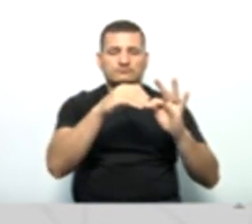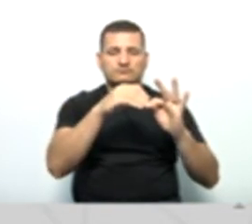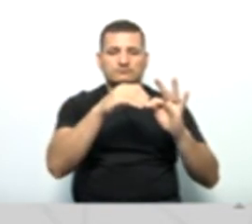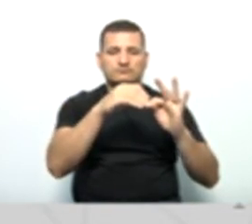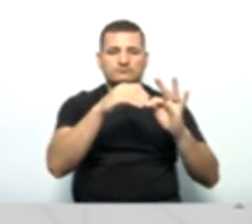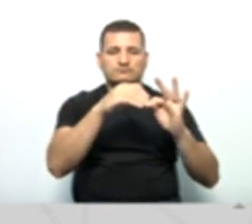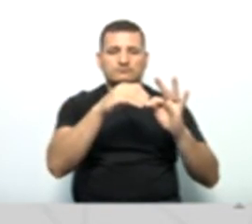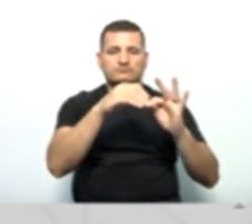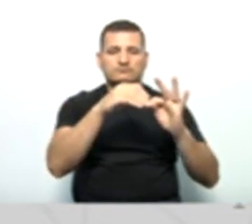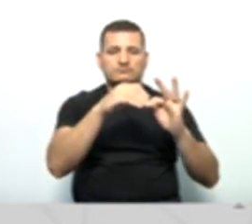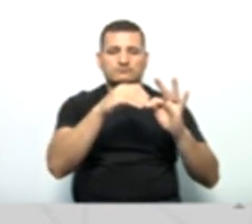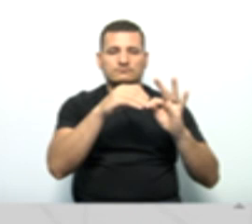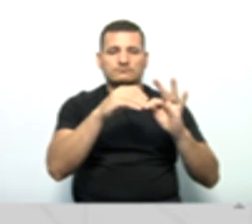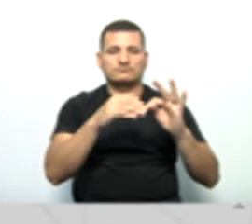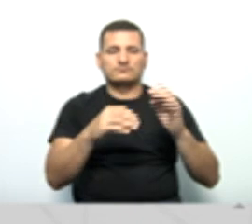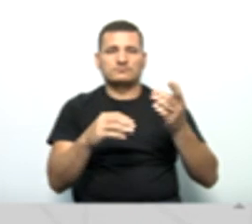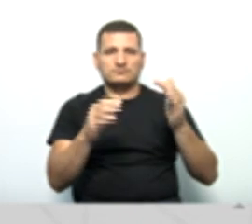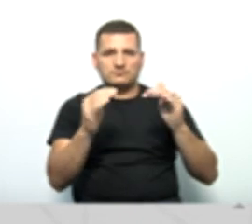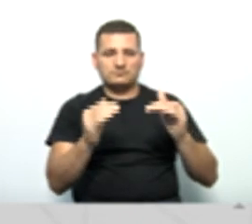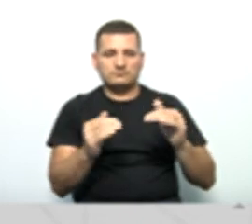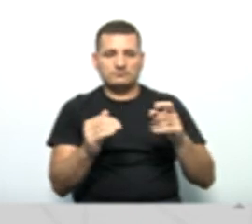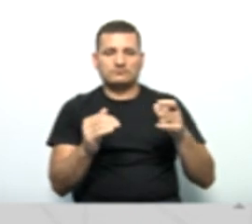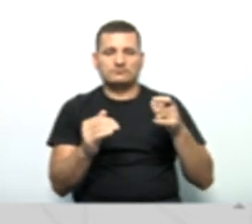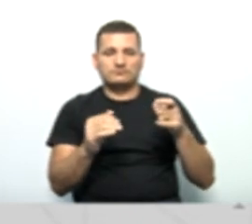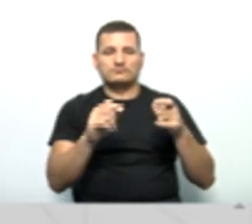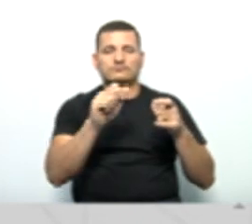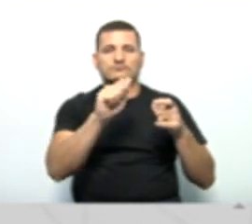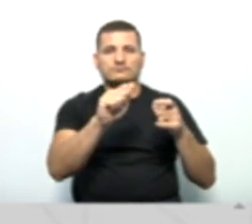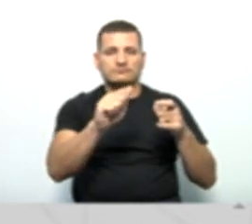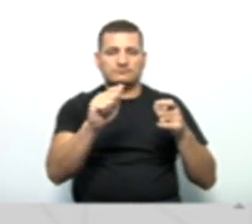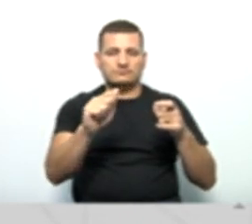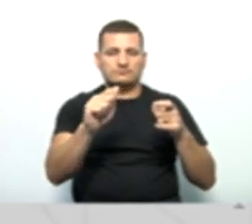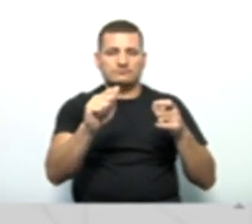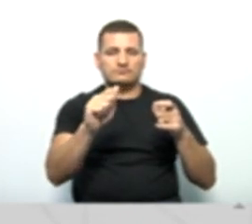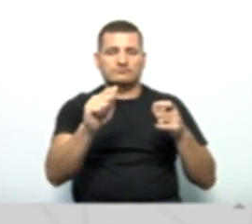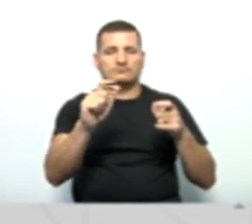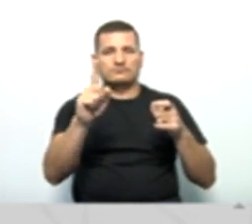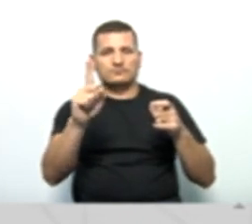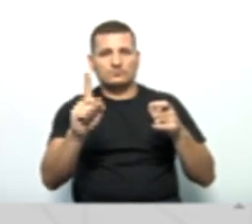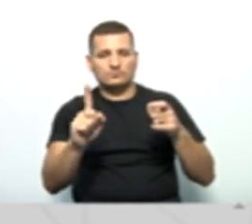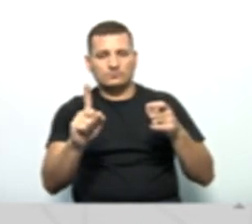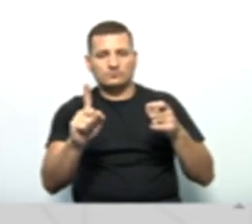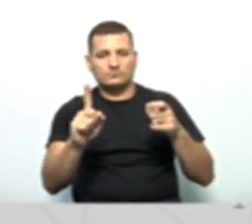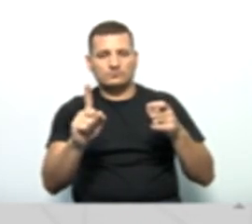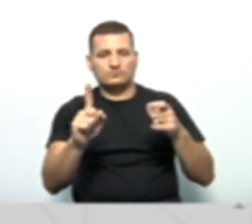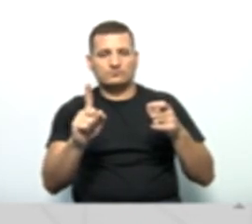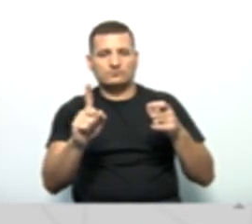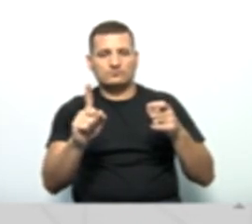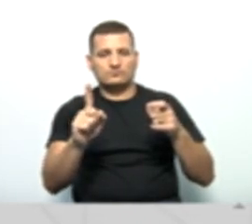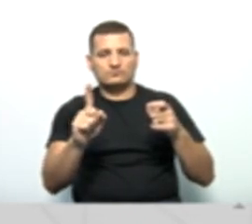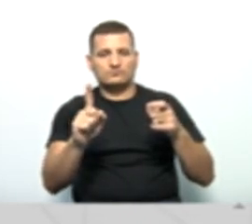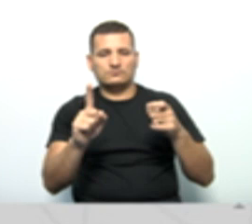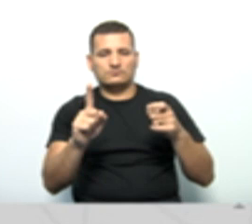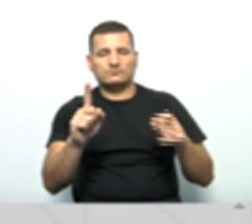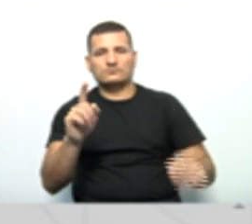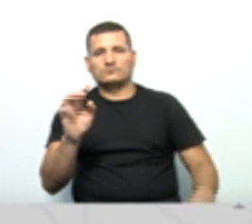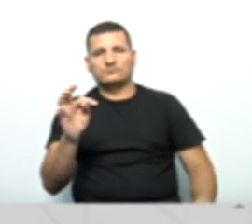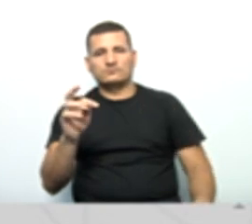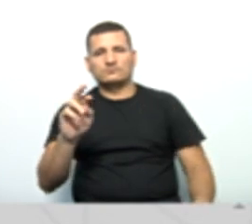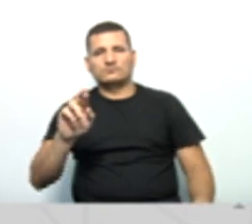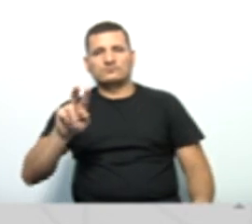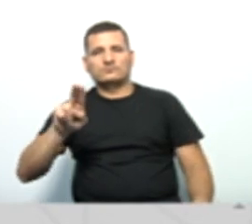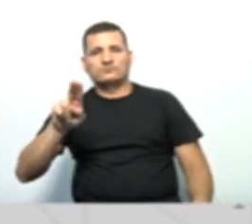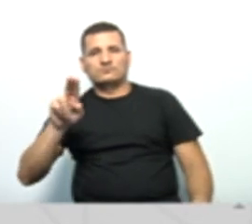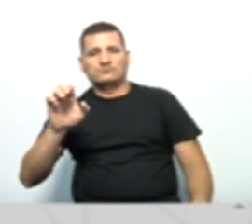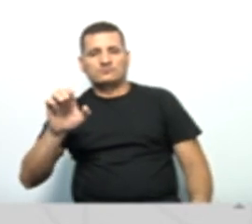ó. Você coloca A1, que é um número, você pode botar uma string, né? Você pode botar um número e ao mesmo tempo você pode